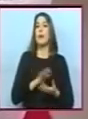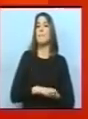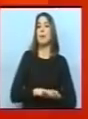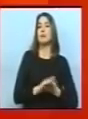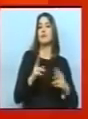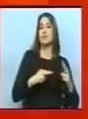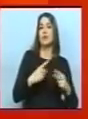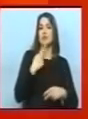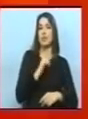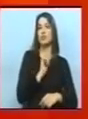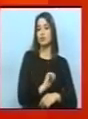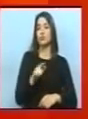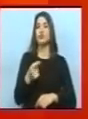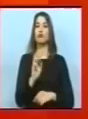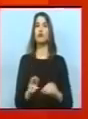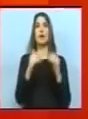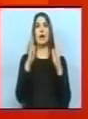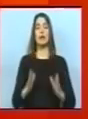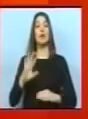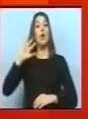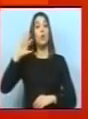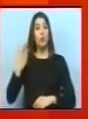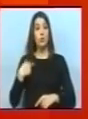com a sua cota, e quando é feita a partilha,